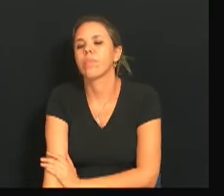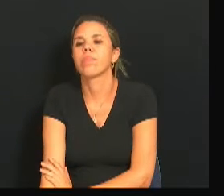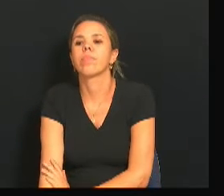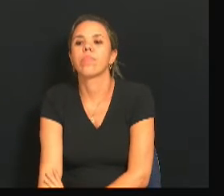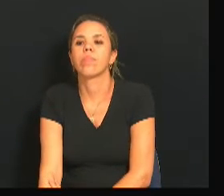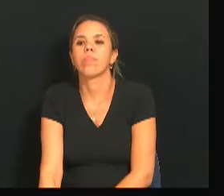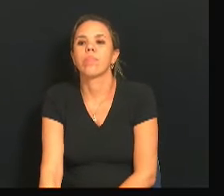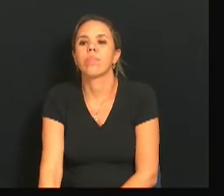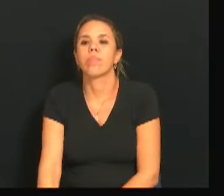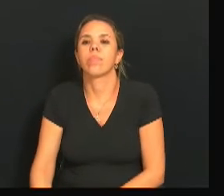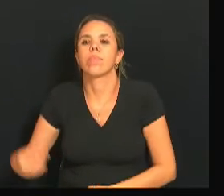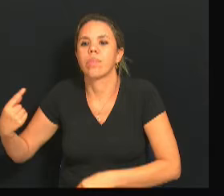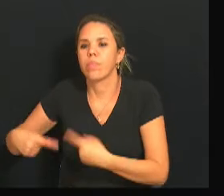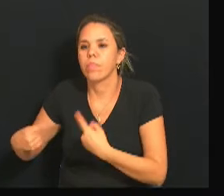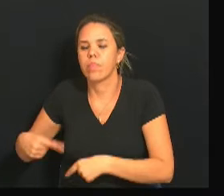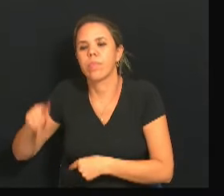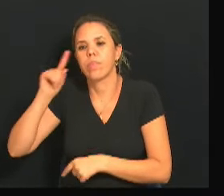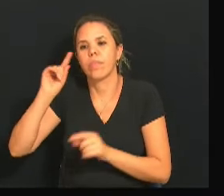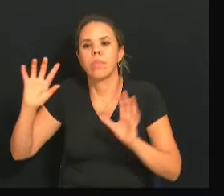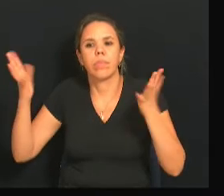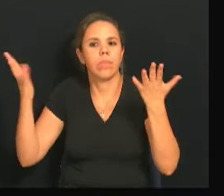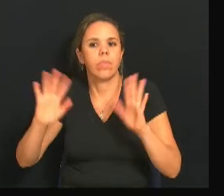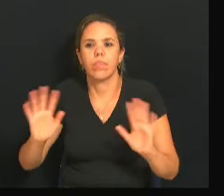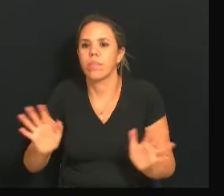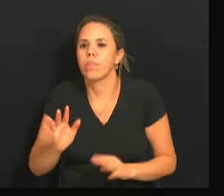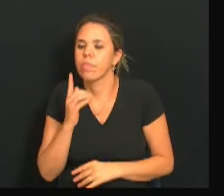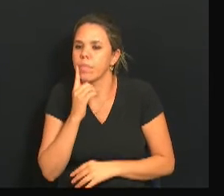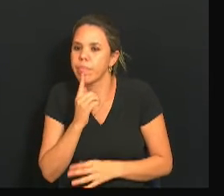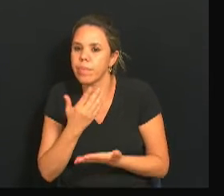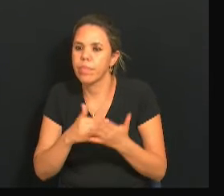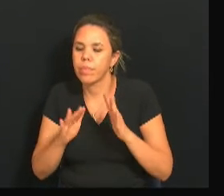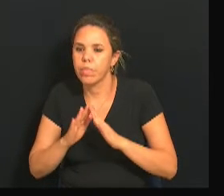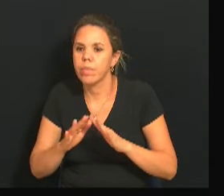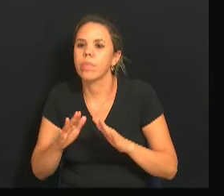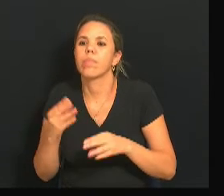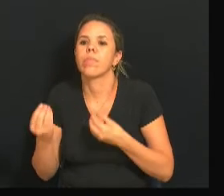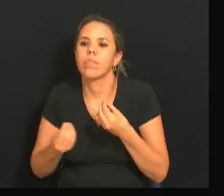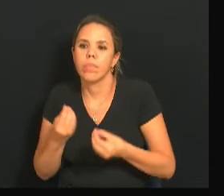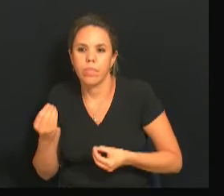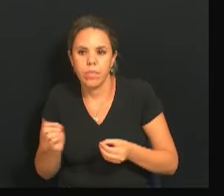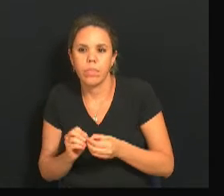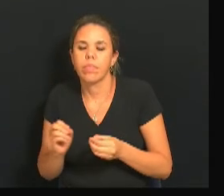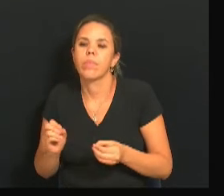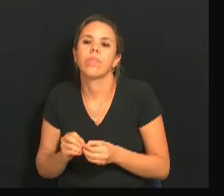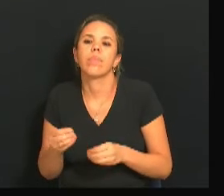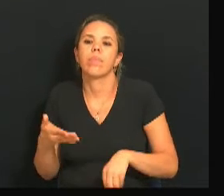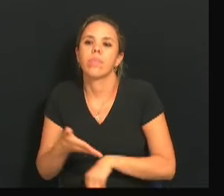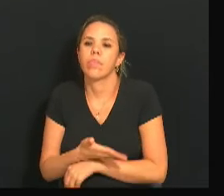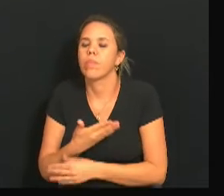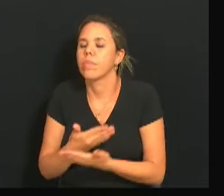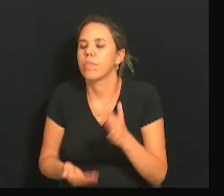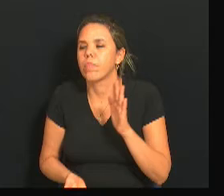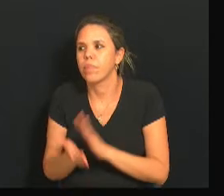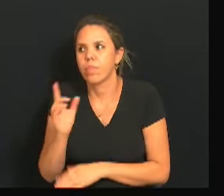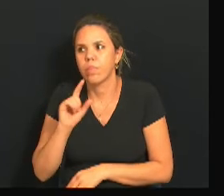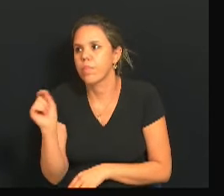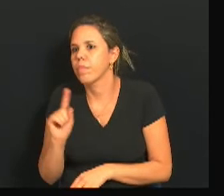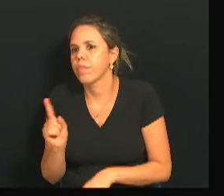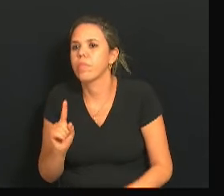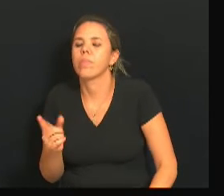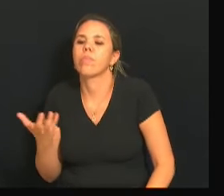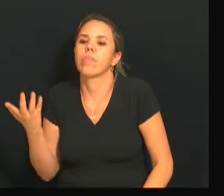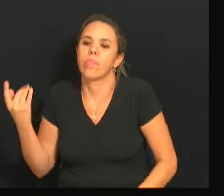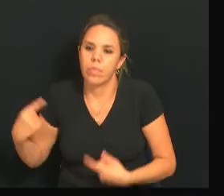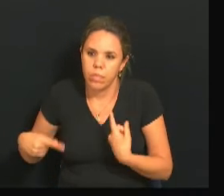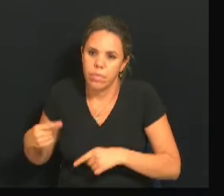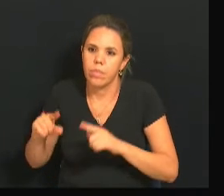só ficar discutindo data de festividade nas escolas, né, ou como que a gente vai, horário de entrada, horário de saída, não, a gente quer discutir o sistema de